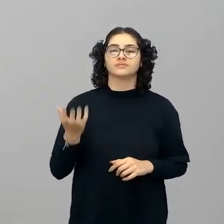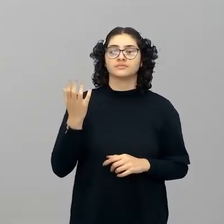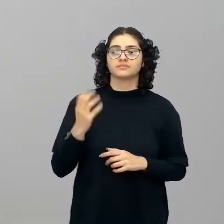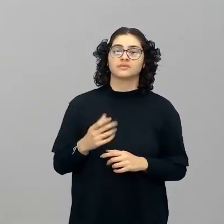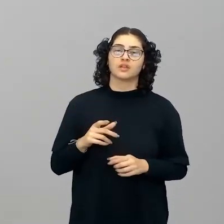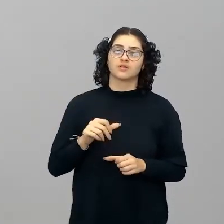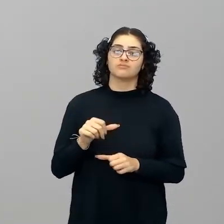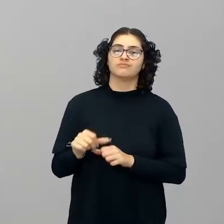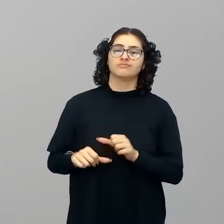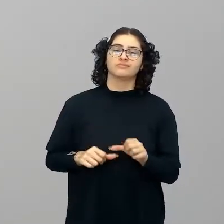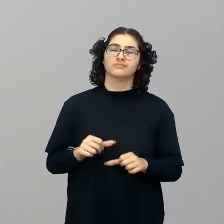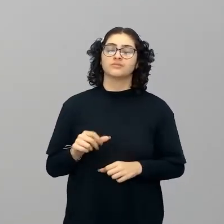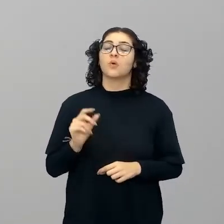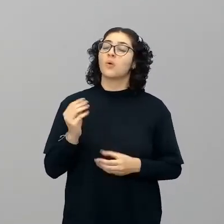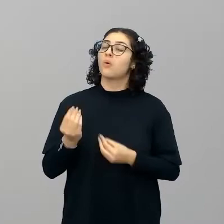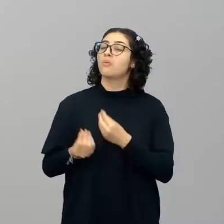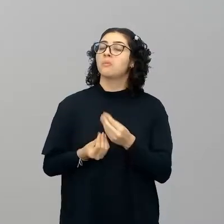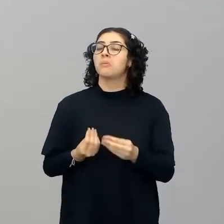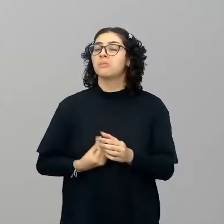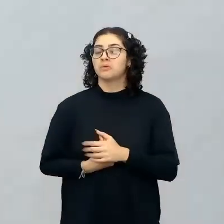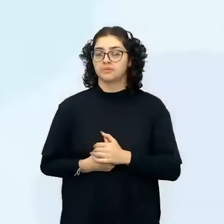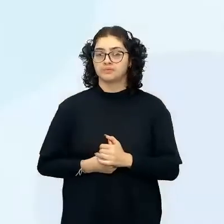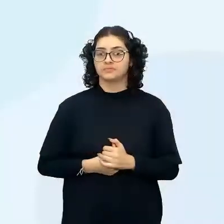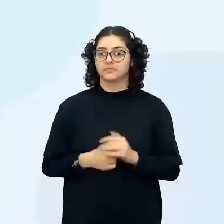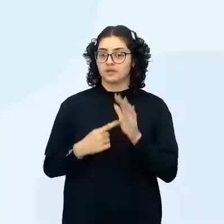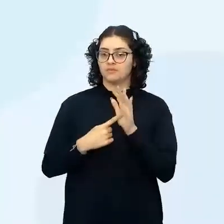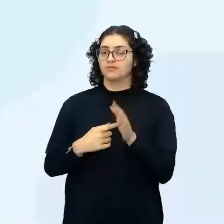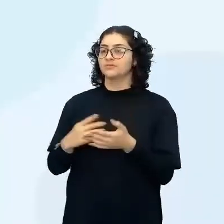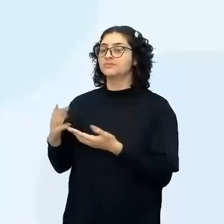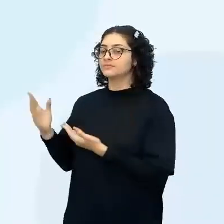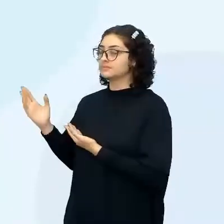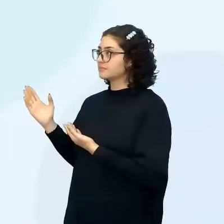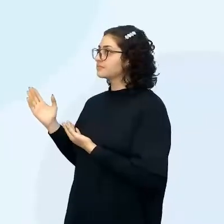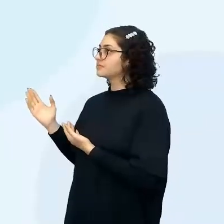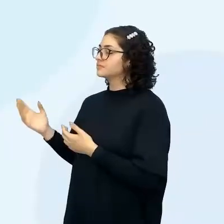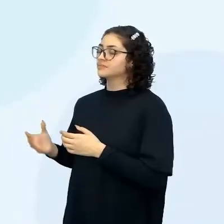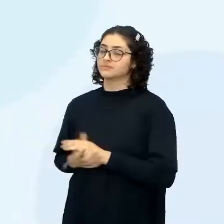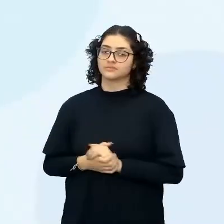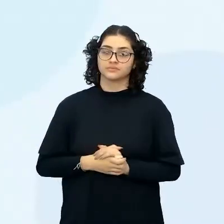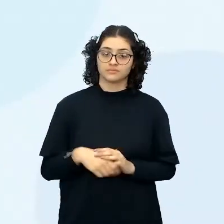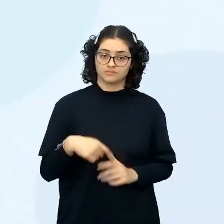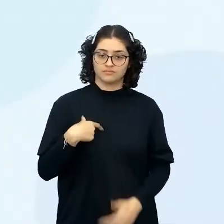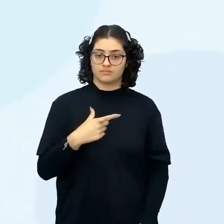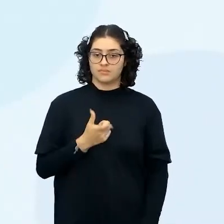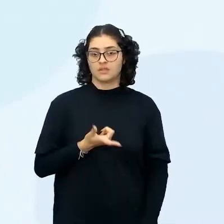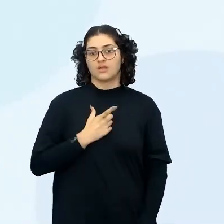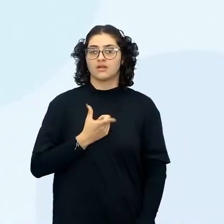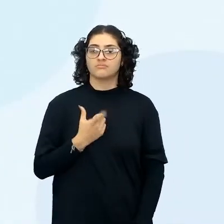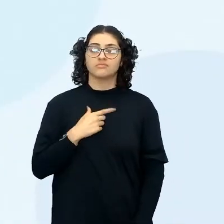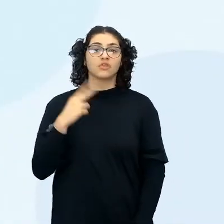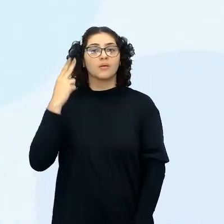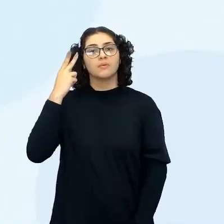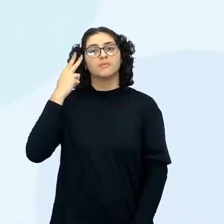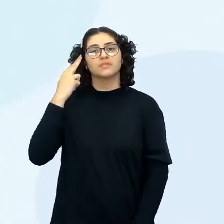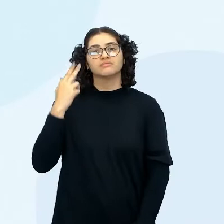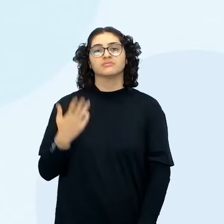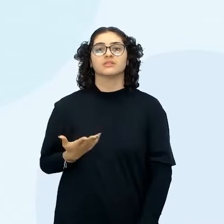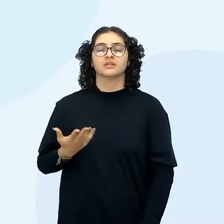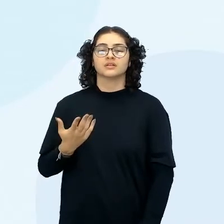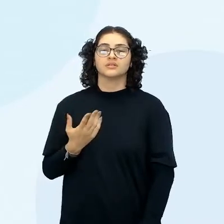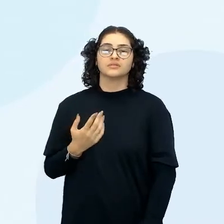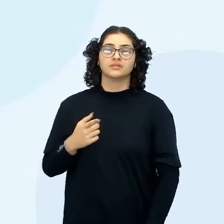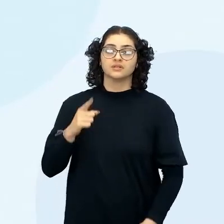essa alteração? Como que acontece? Vai aparecer aí para vocês na tela. Eu tenho, normalmente, o que a gente chama que é o